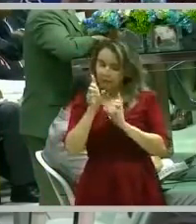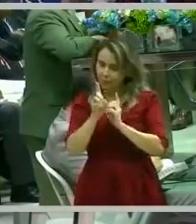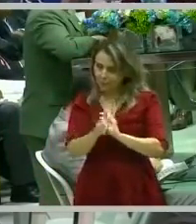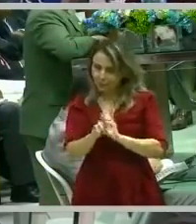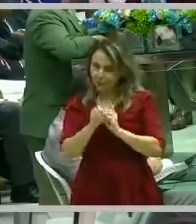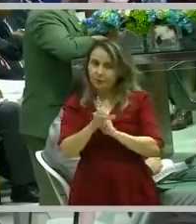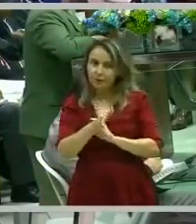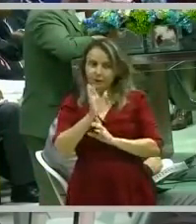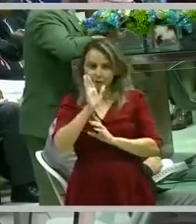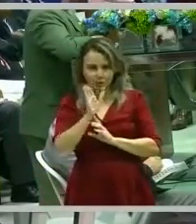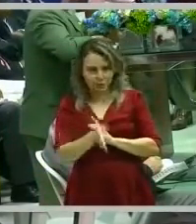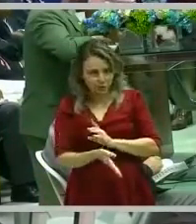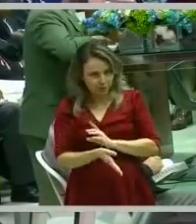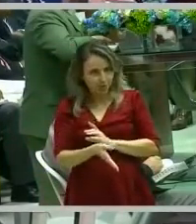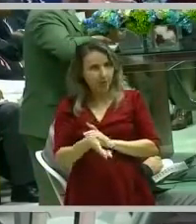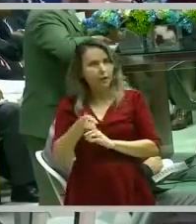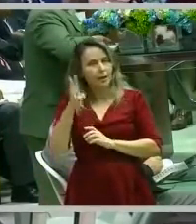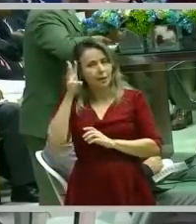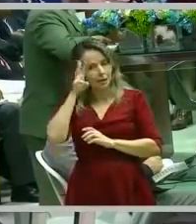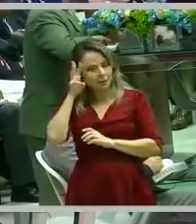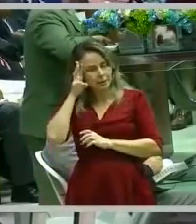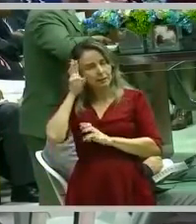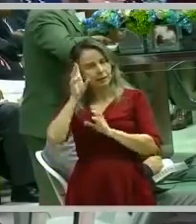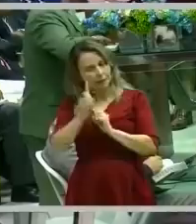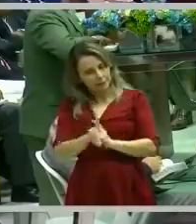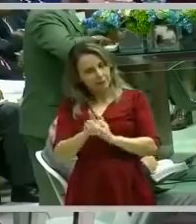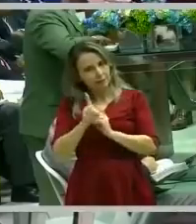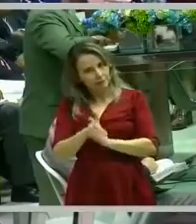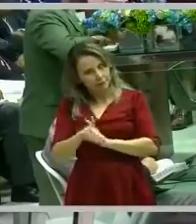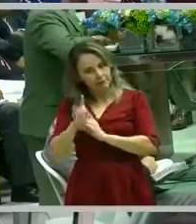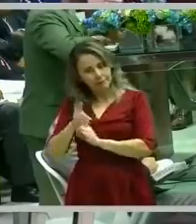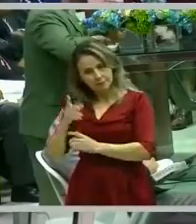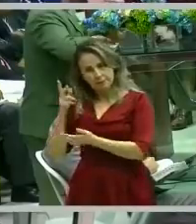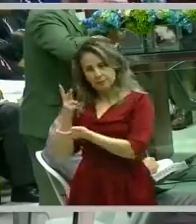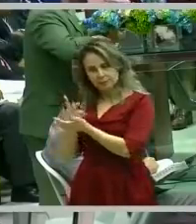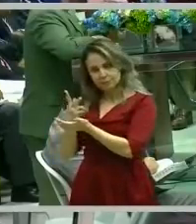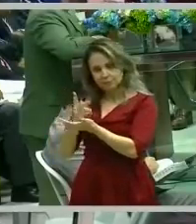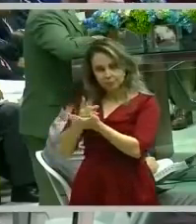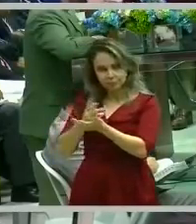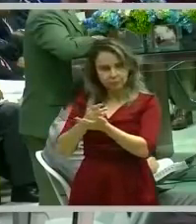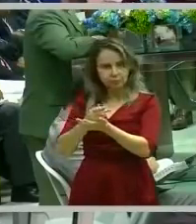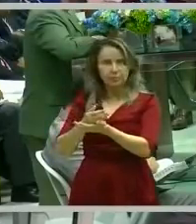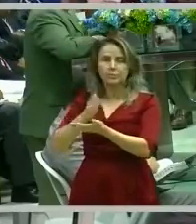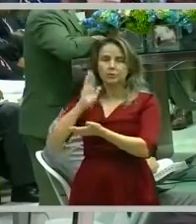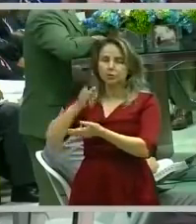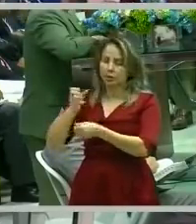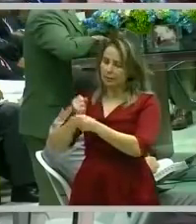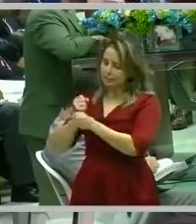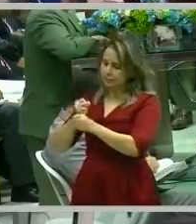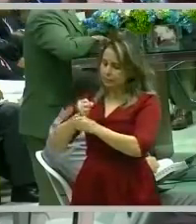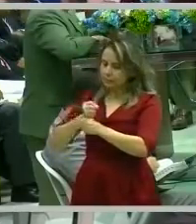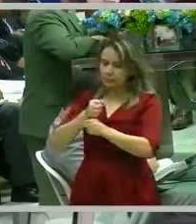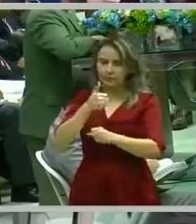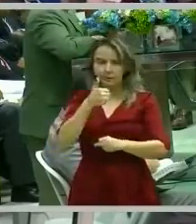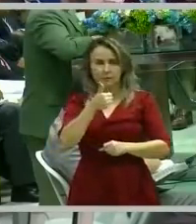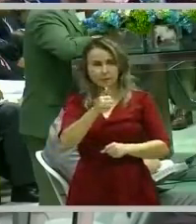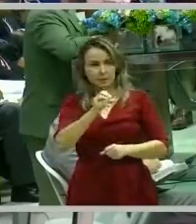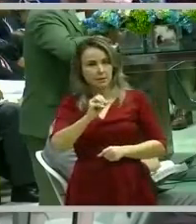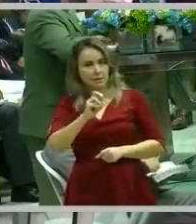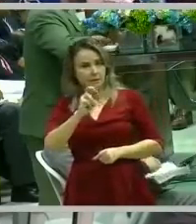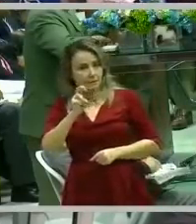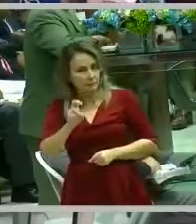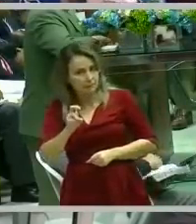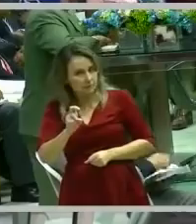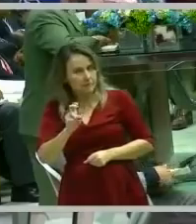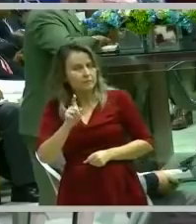esses crentes recebem doutrina toda terça-feira aqui no Farol, há 105 anos que se dá doutrina aqui nessa igreja. Aleluia! Quem